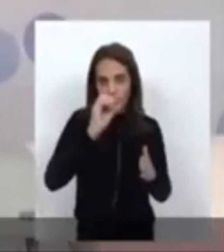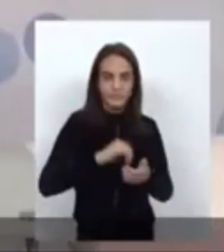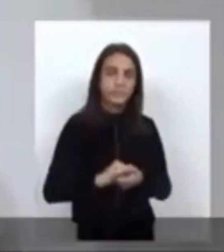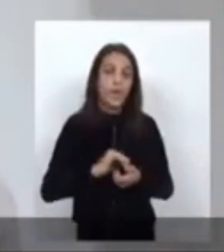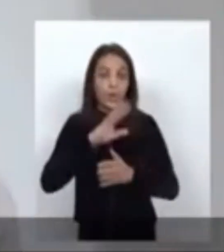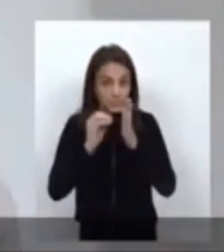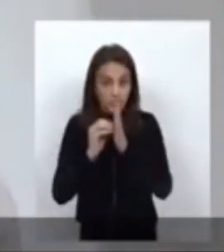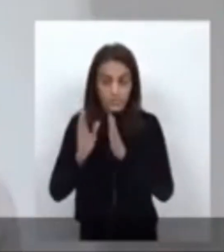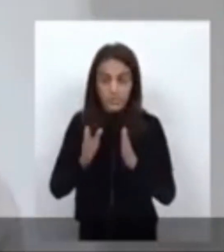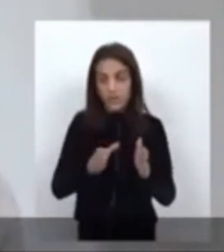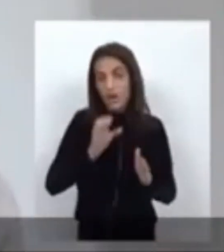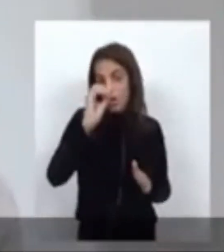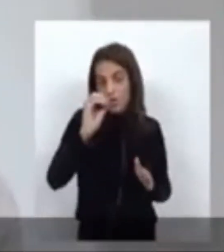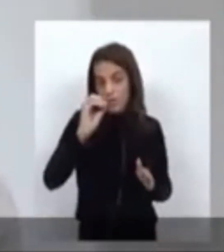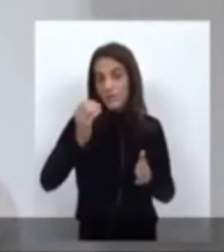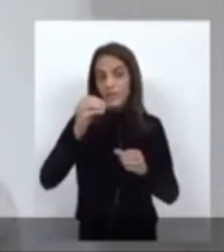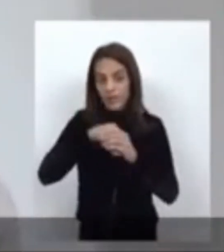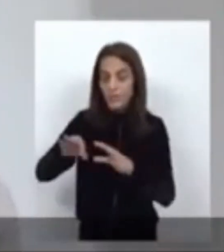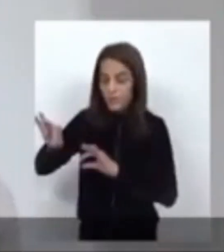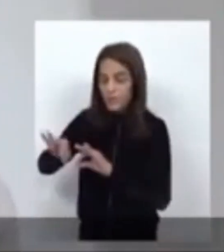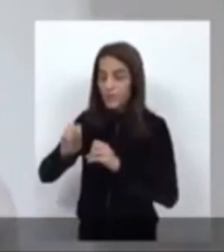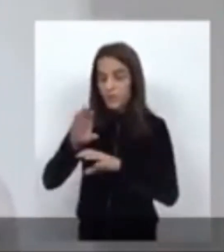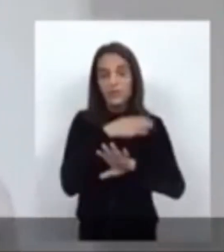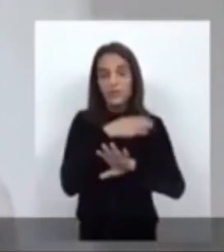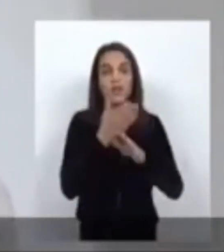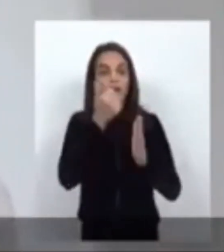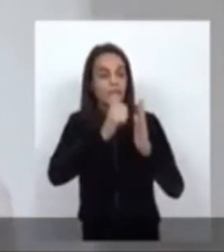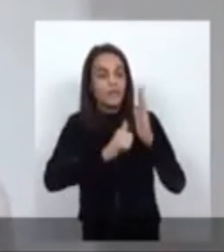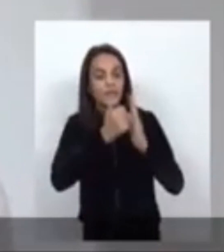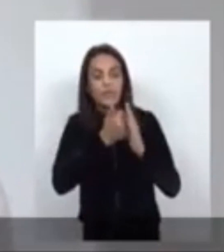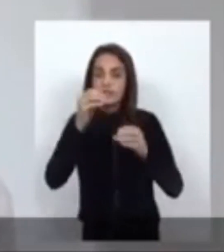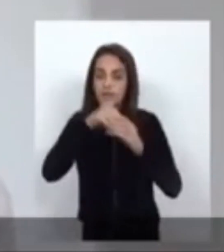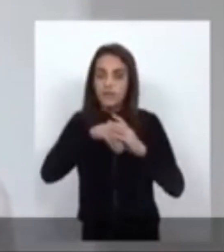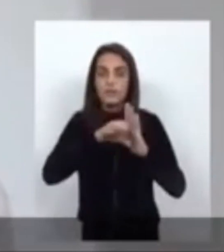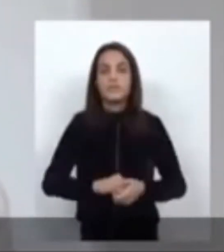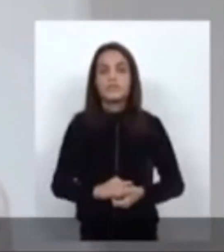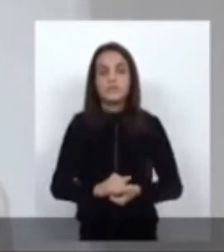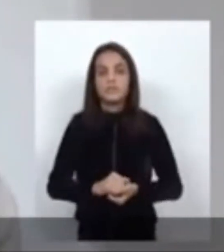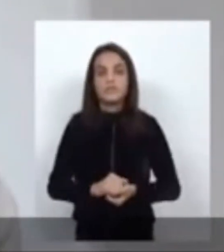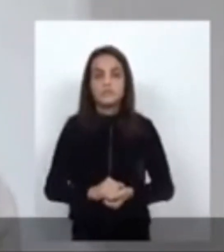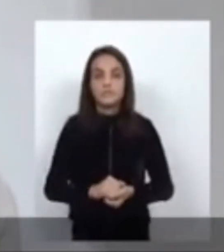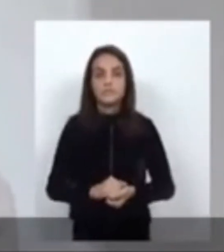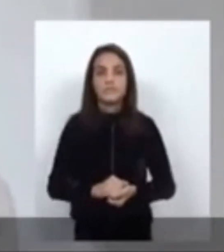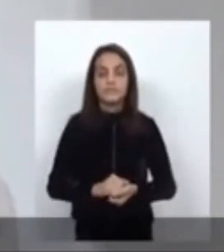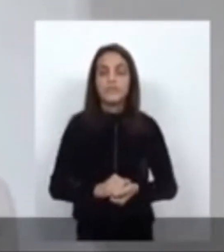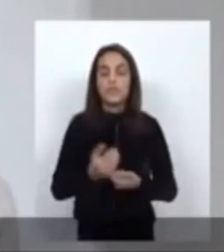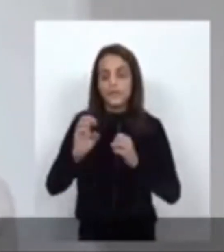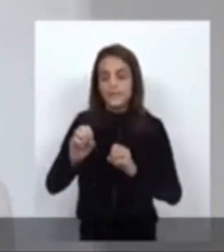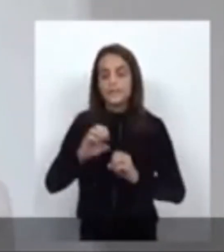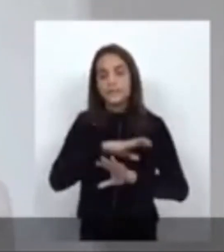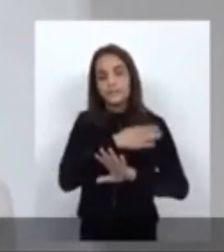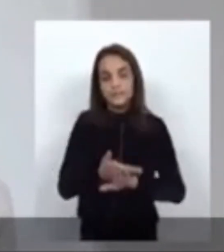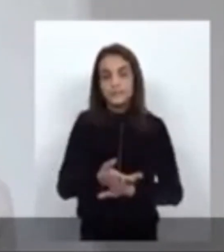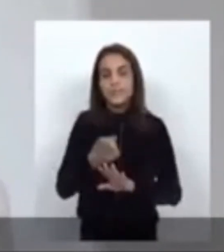categorias O que estão no programa Ensino Integral são avaliados dentro do mesmo contexto, pois eles fazem parte do programa Ensino Integral. Então, eles